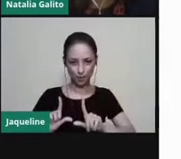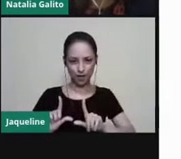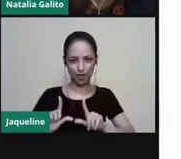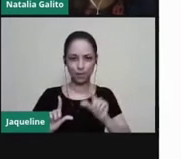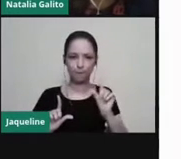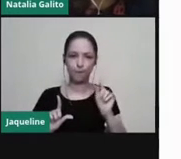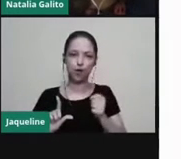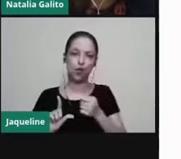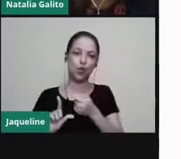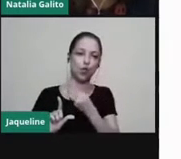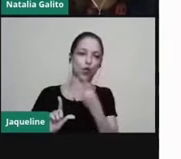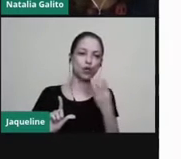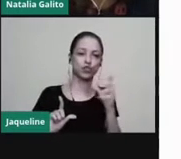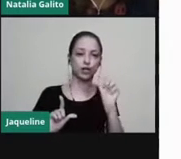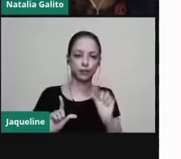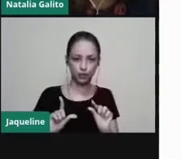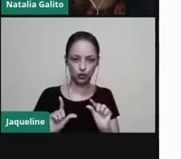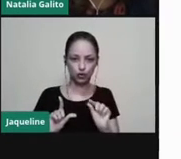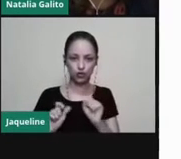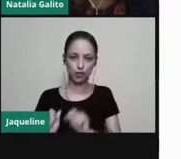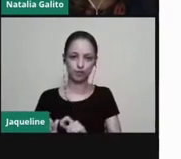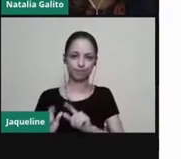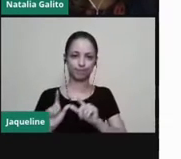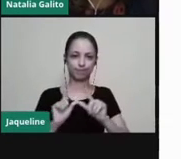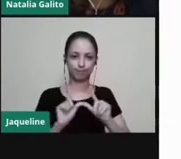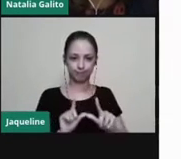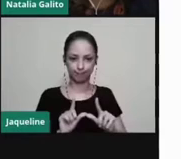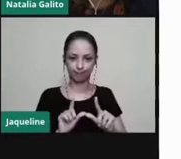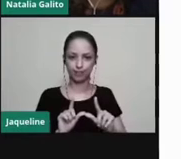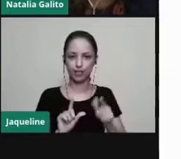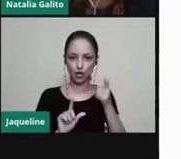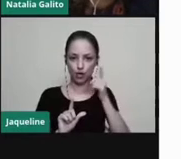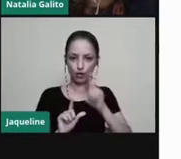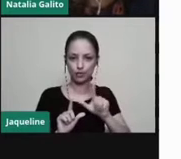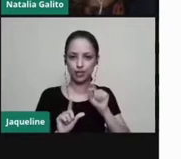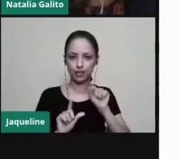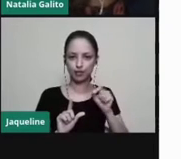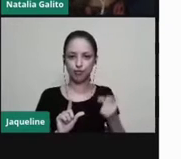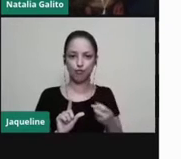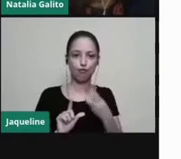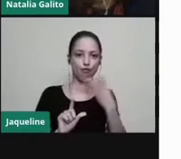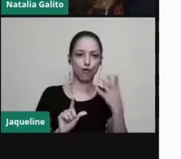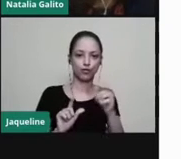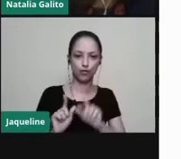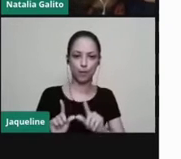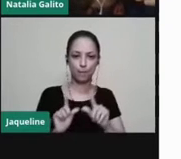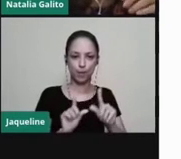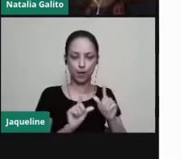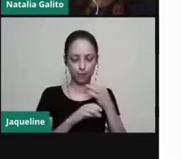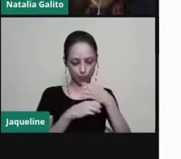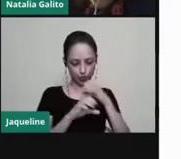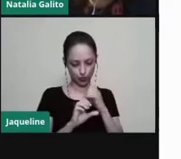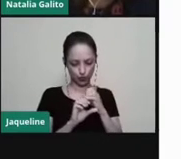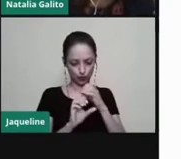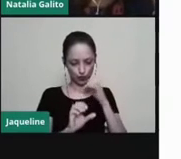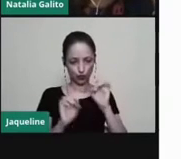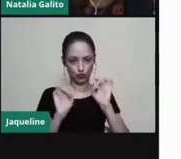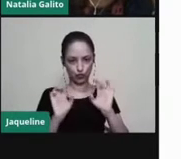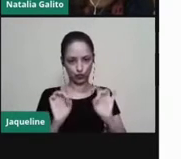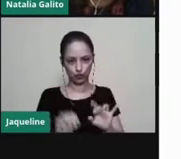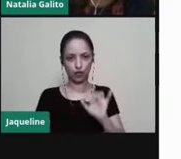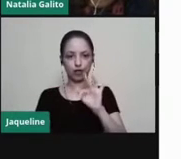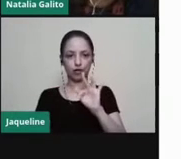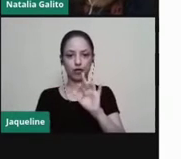de linhagem, e logo após isso a gente consegue marcar, quantificar por microscopia de fluorescência, tá? Ou então fazer